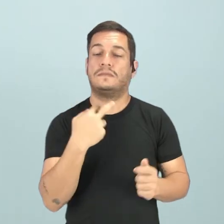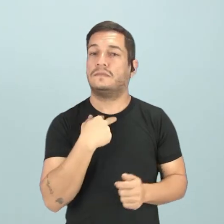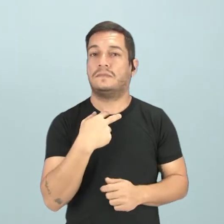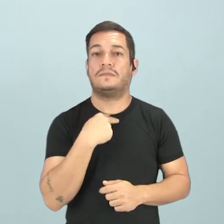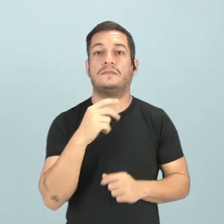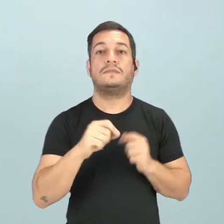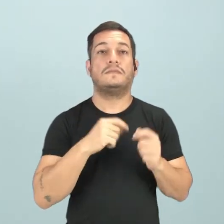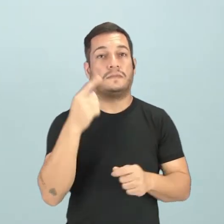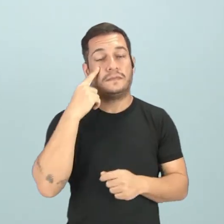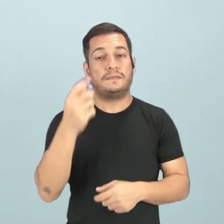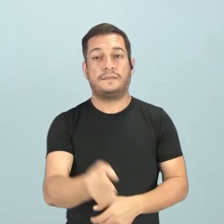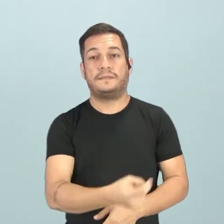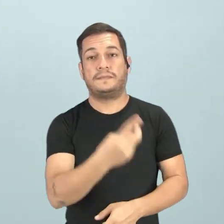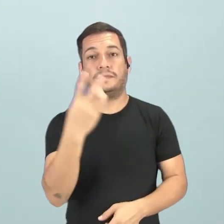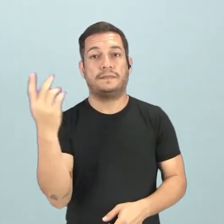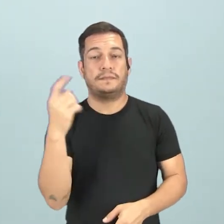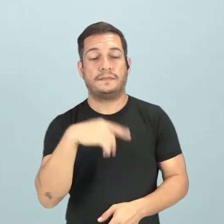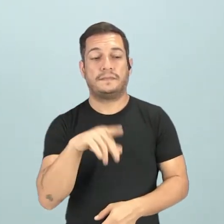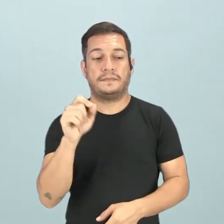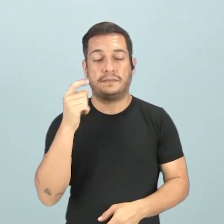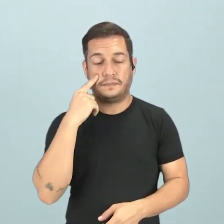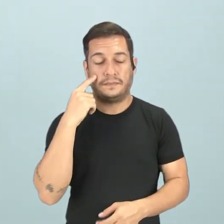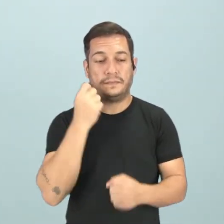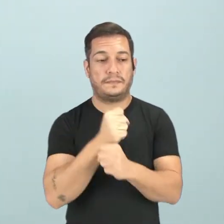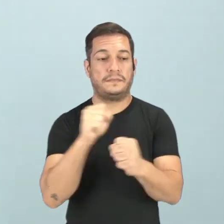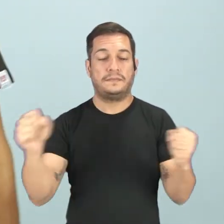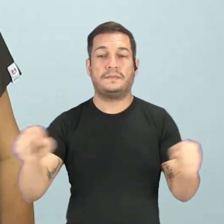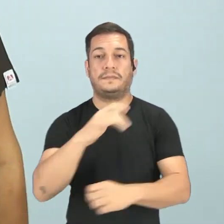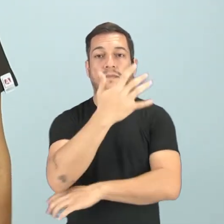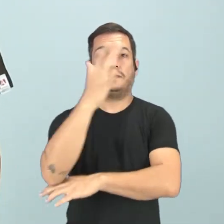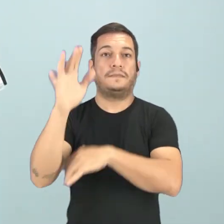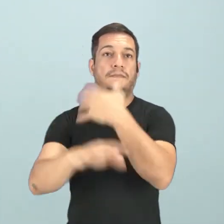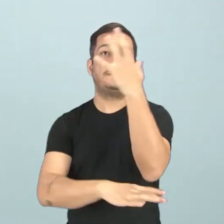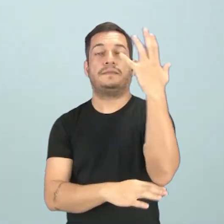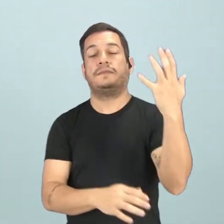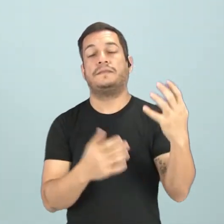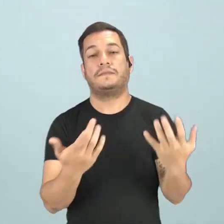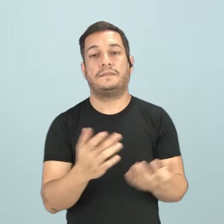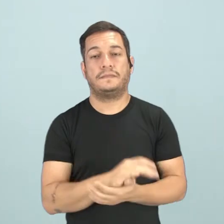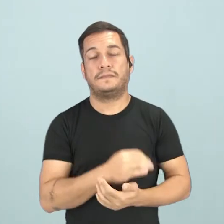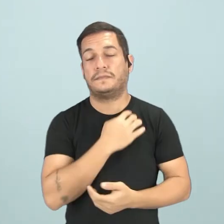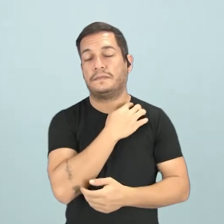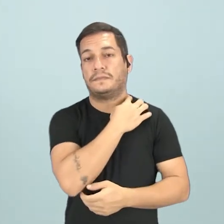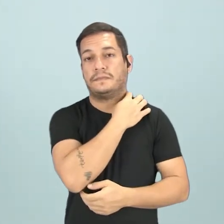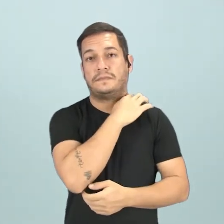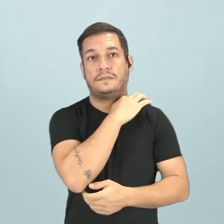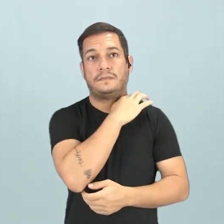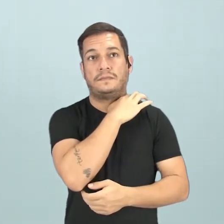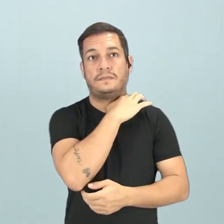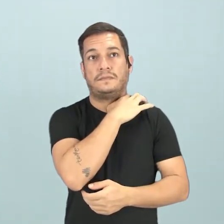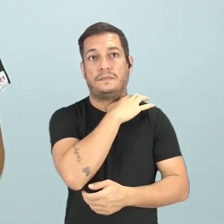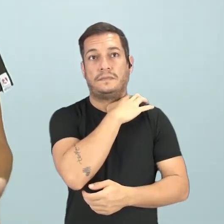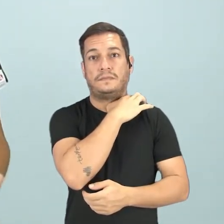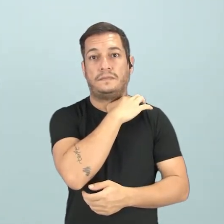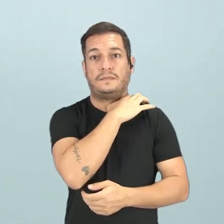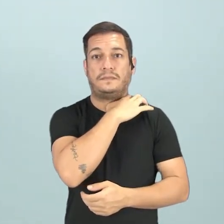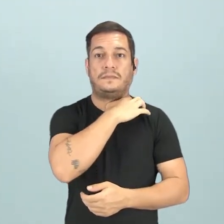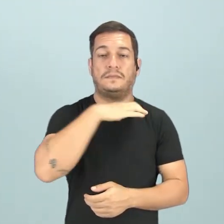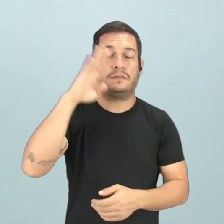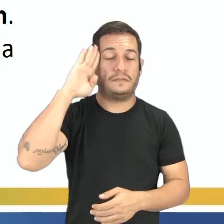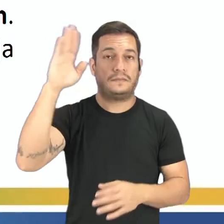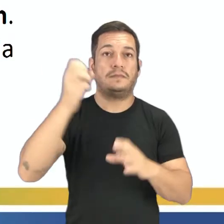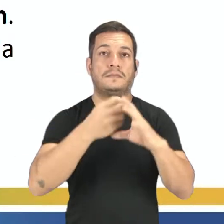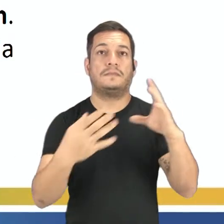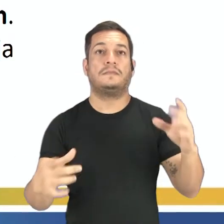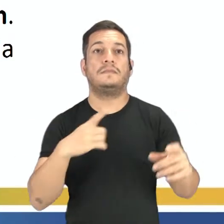maior quantidade a questão da flora, né, que é as grandes florestas, ok? As principais características que existem entre a paisagem